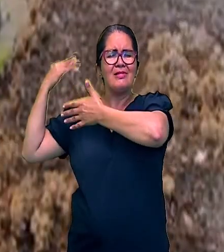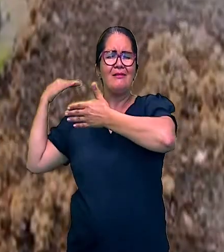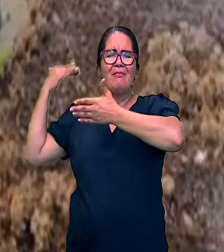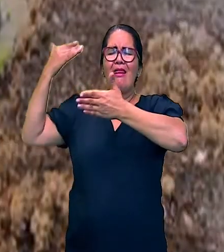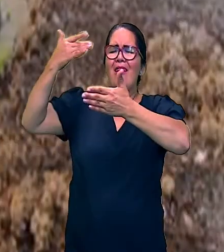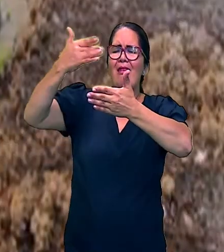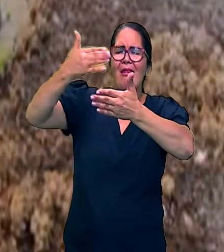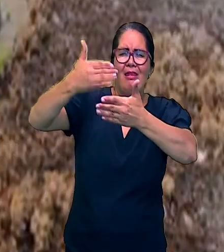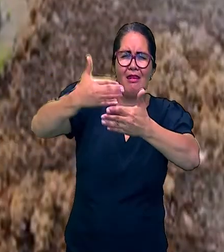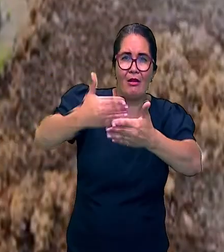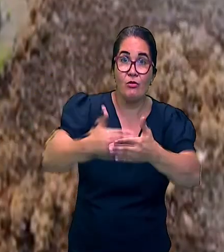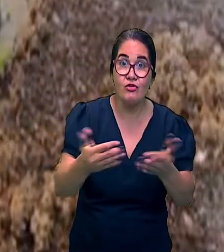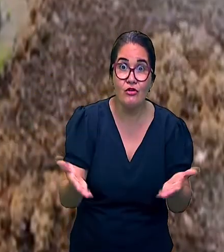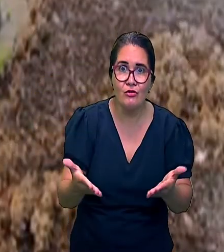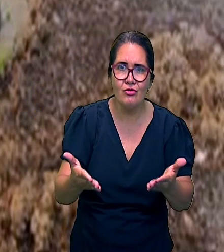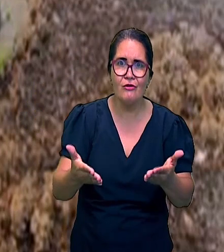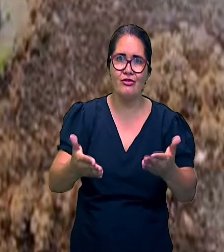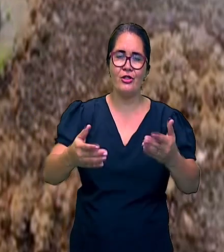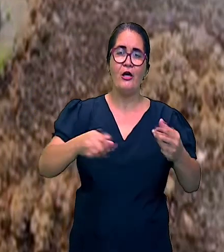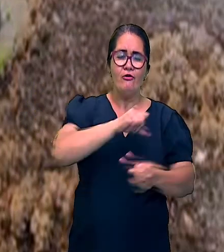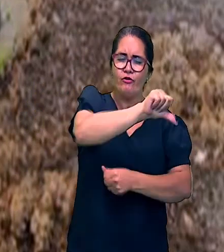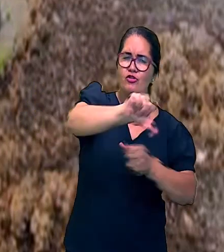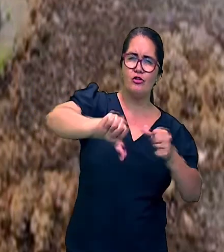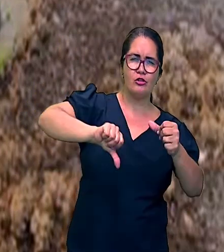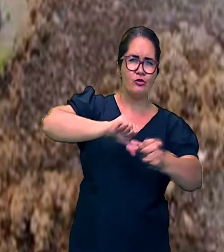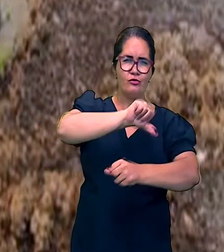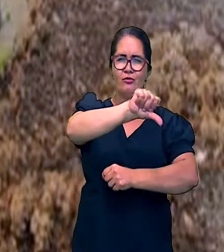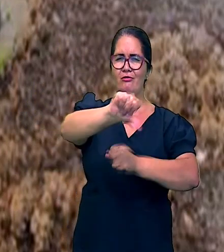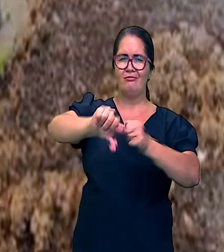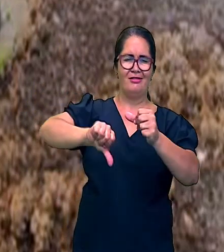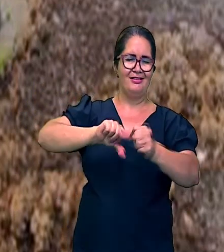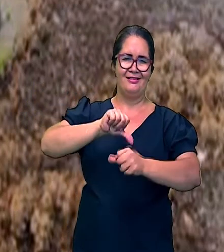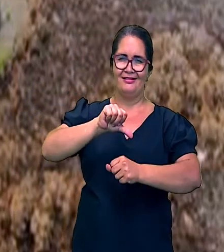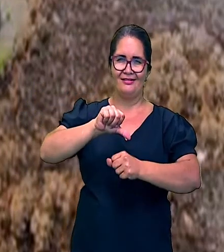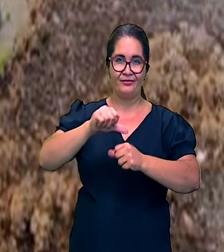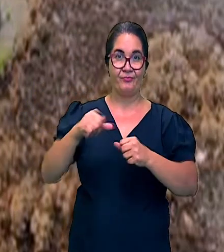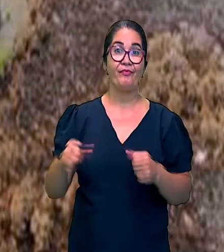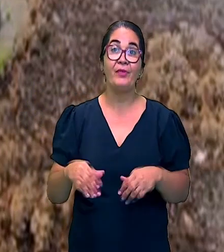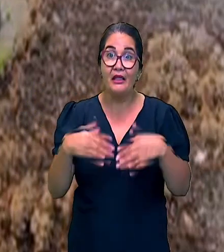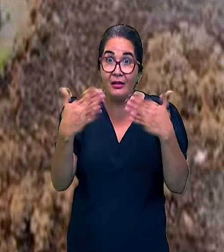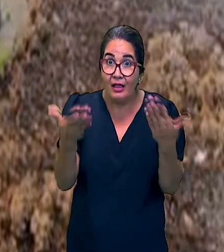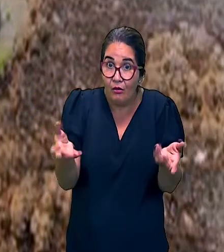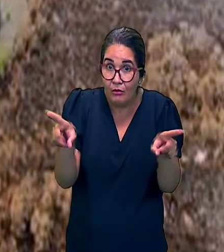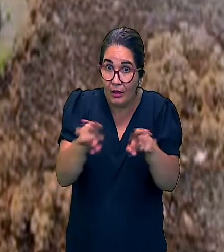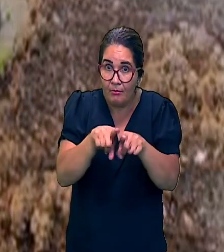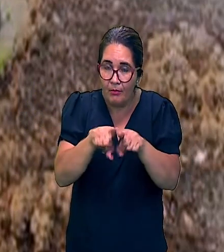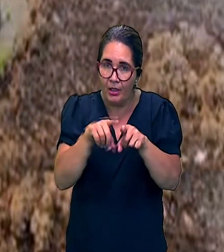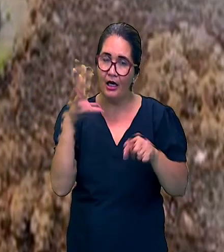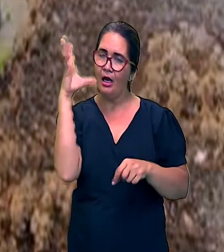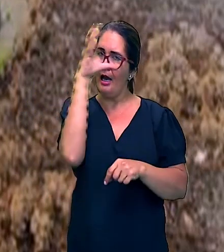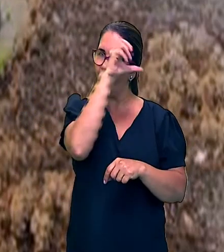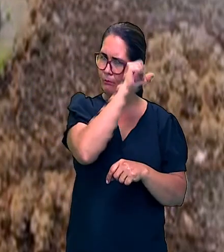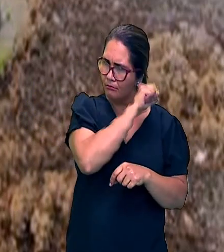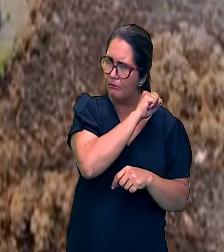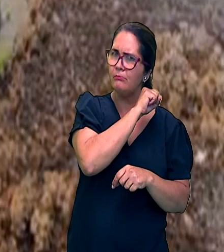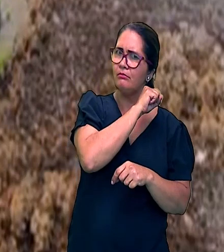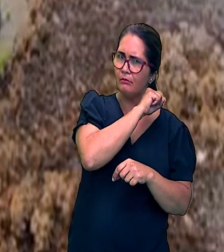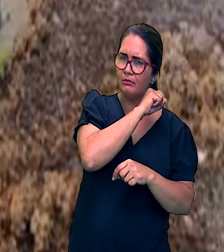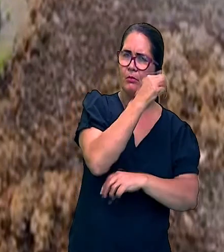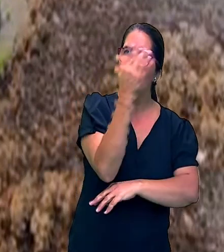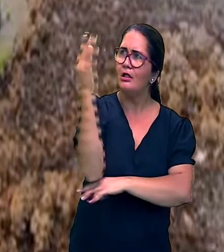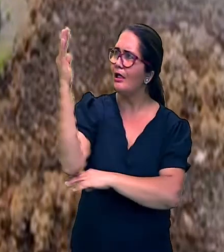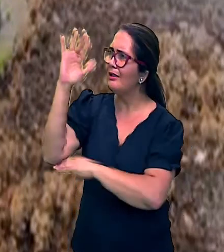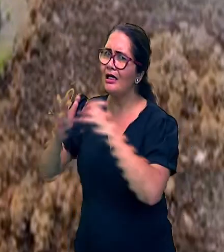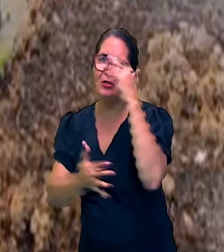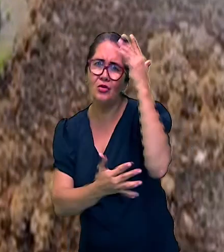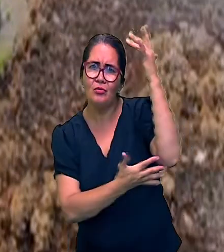as transformações do homem sobre a natureza. Nós vimos a